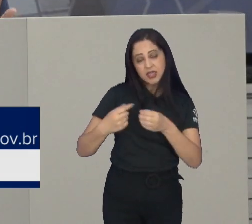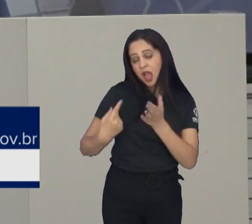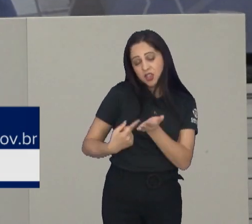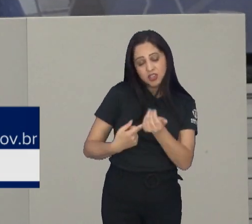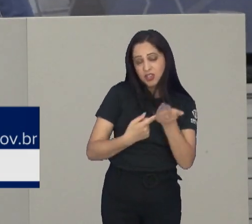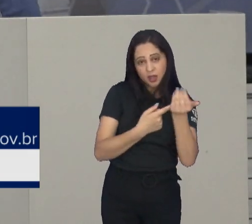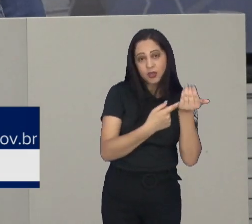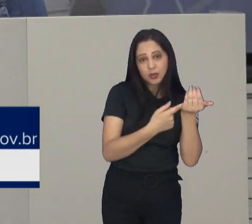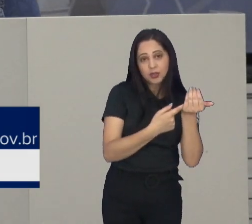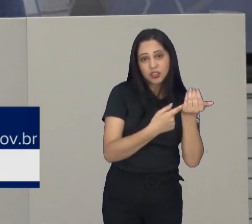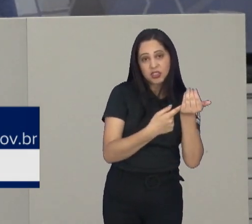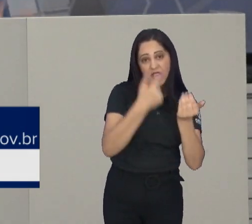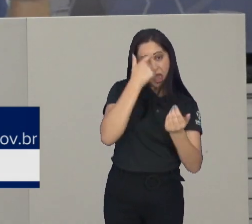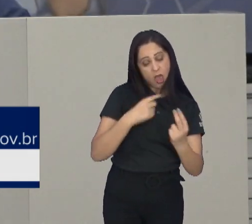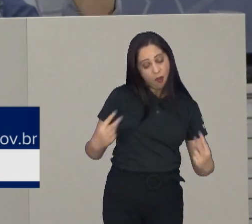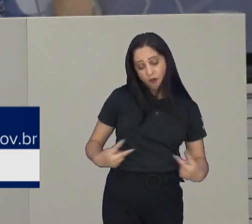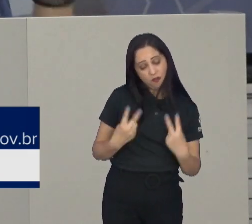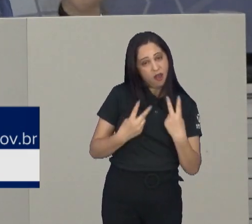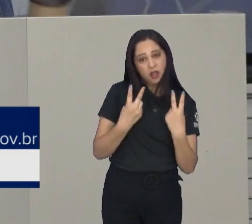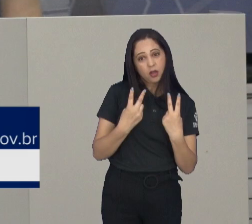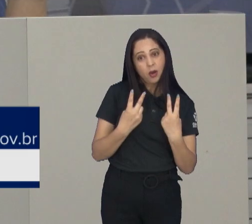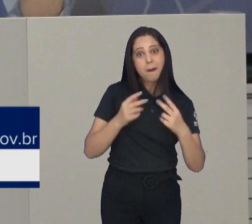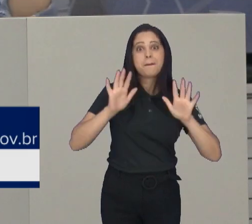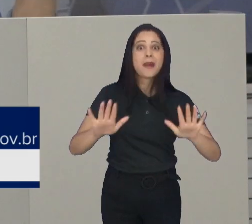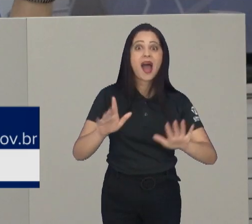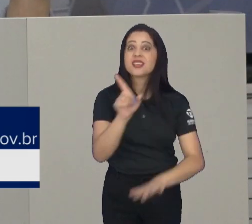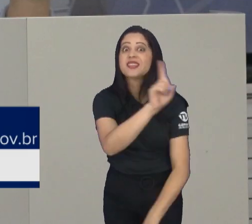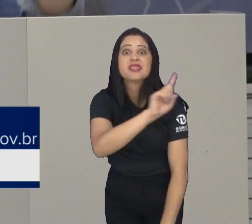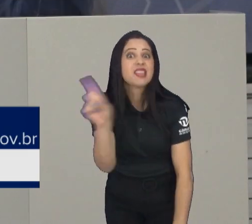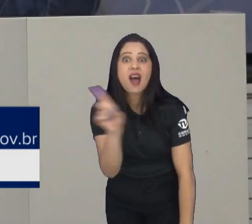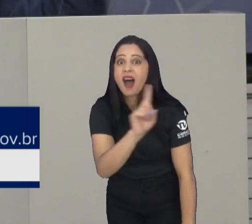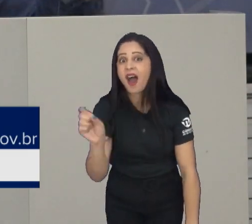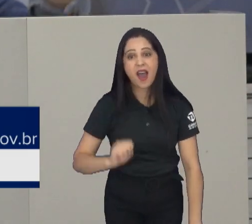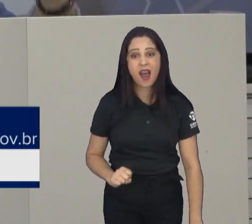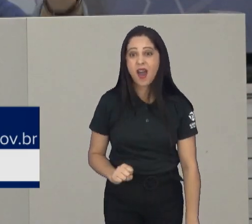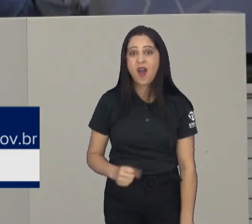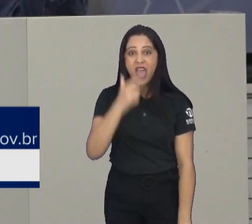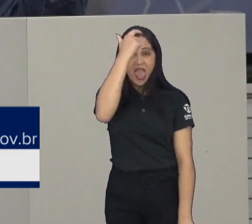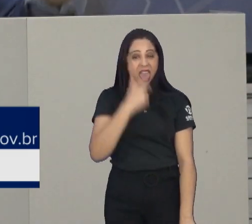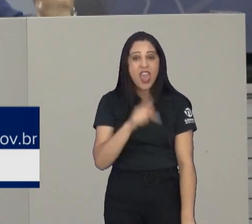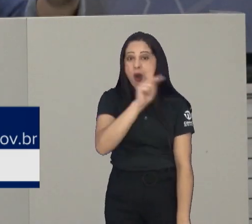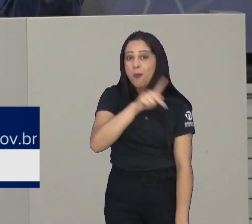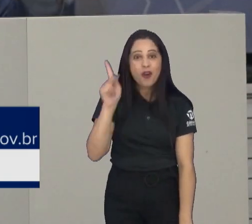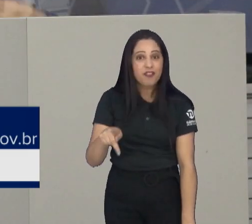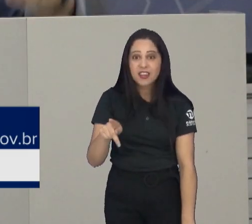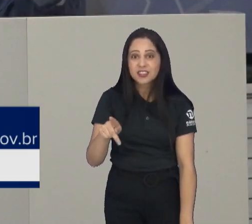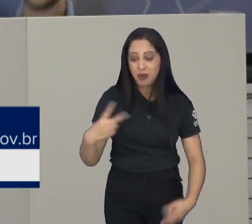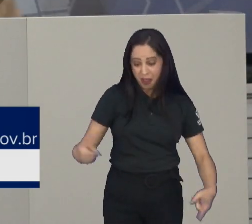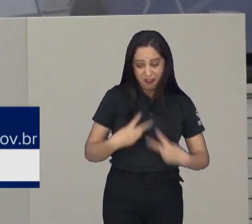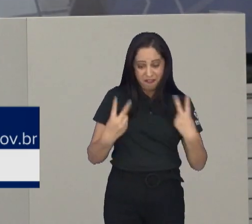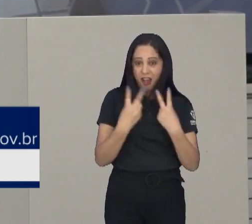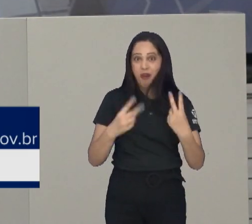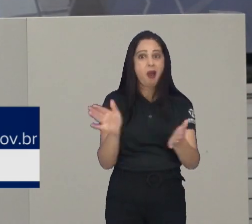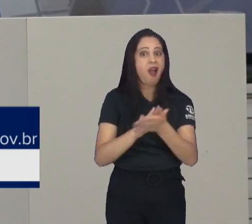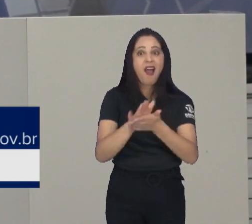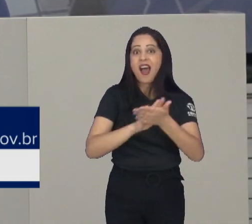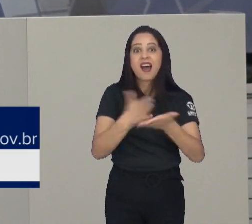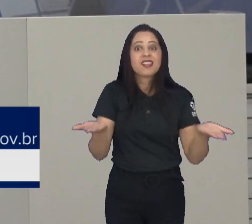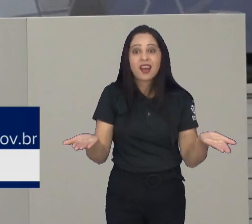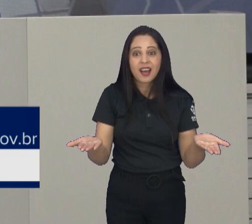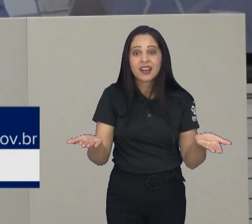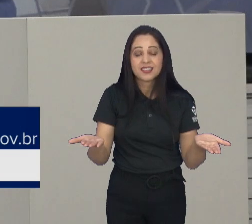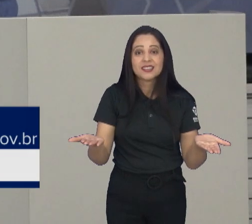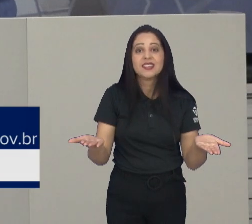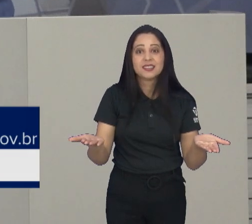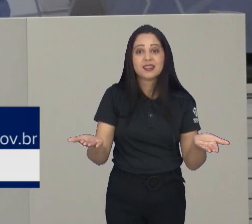educação. Só que não! Essa professora não existe mais nessa cidade.